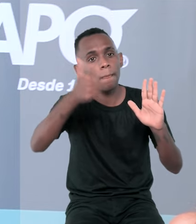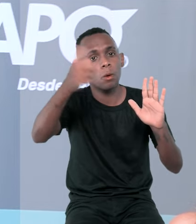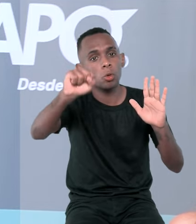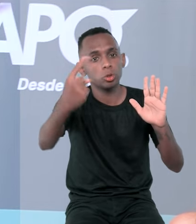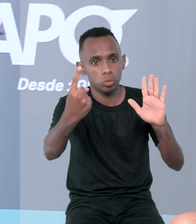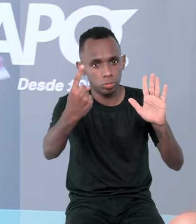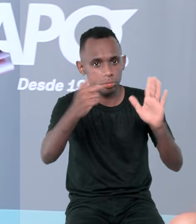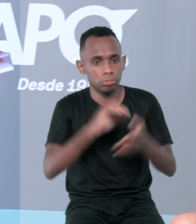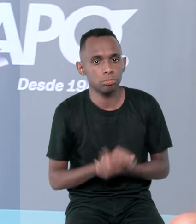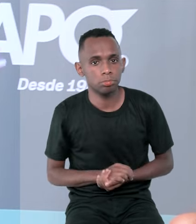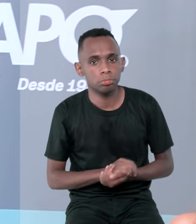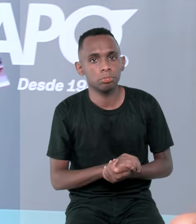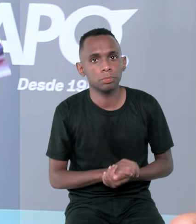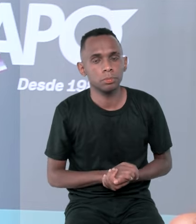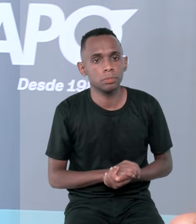181.